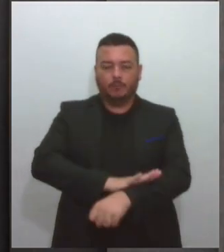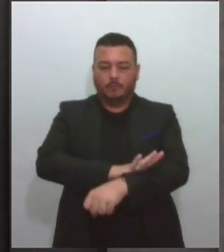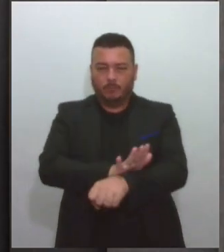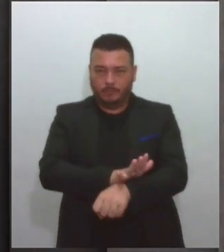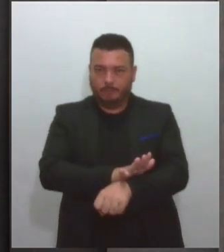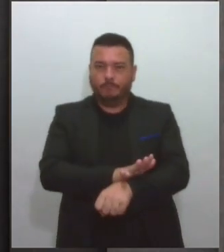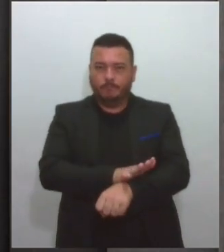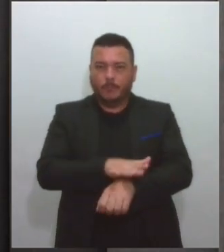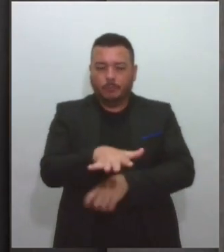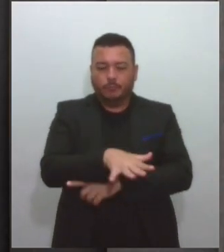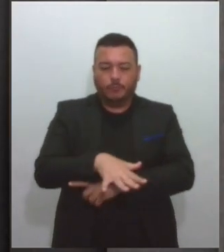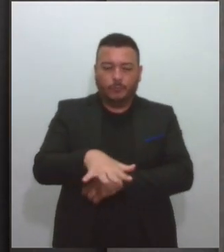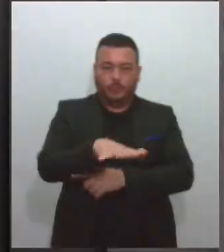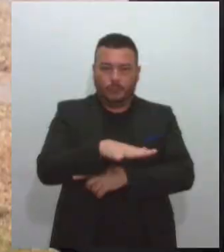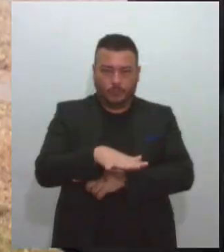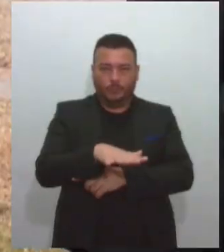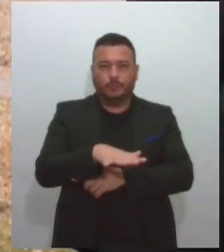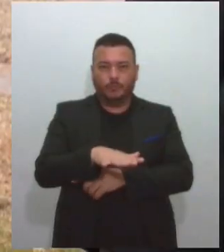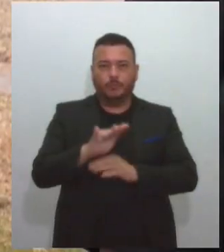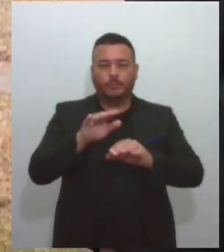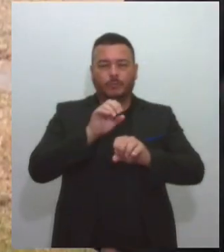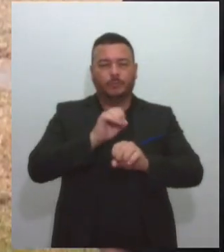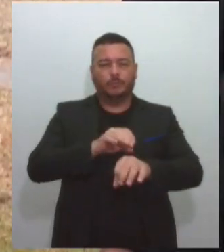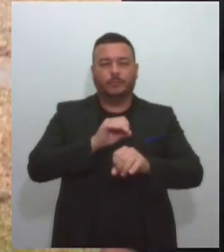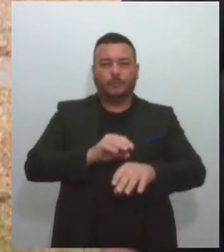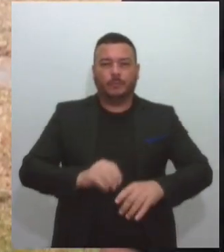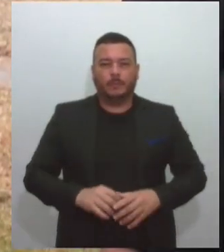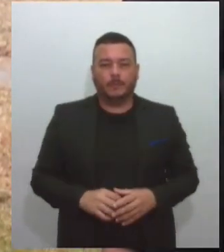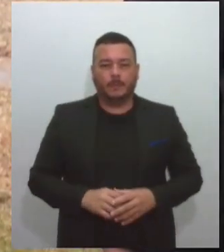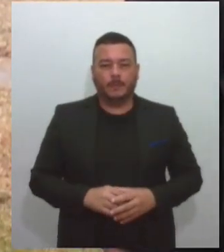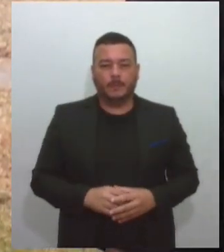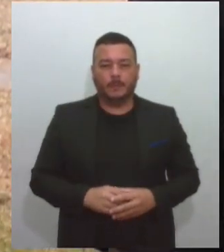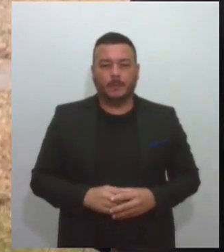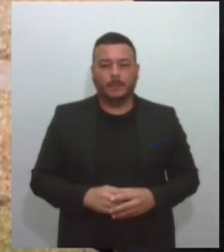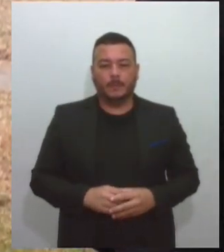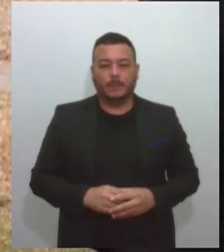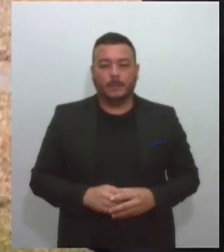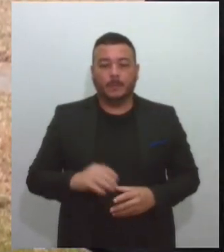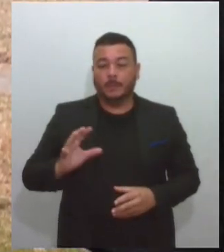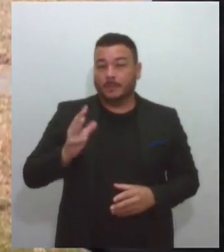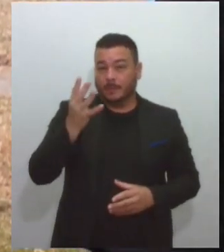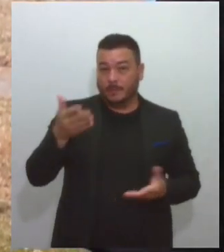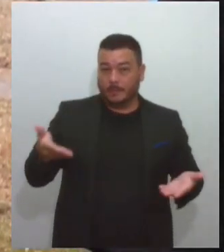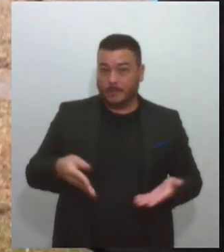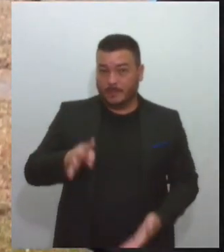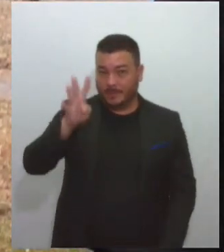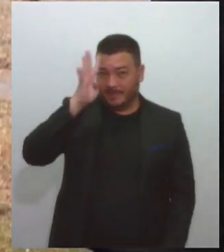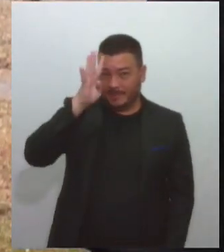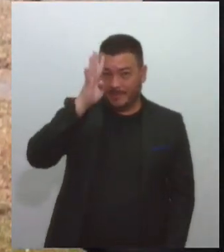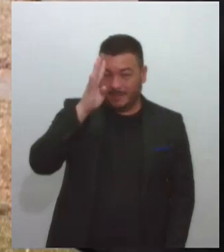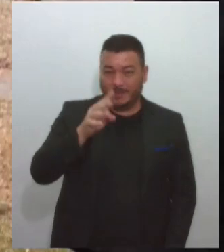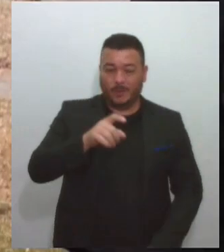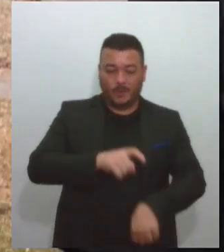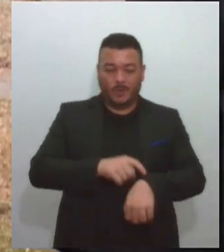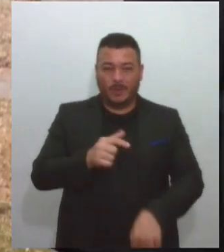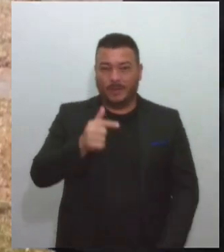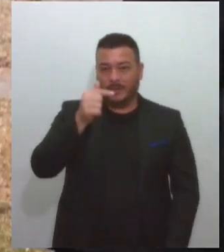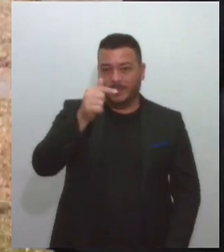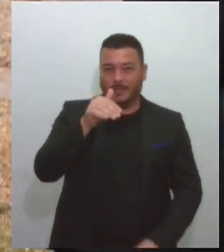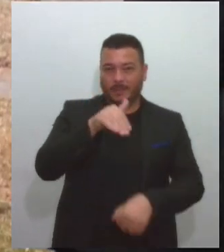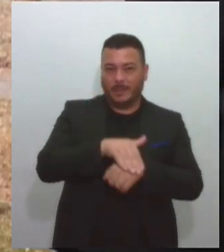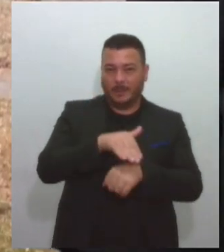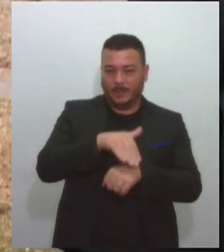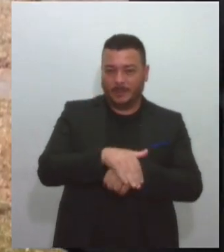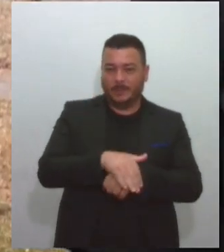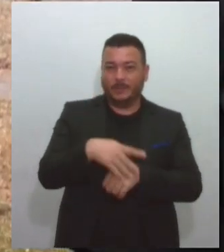ambientes educacionais. Acontece nesta quarta-feira, a partir das 19 horas, 7 horas da noite, no auditório